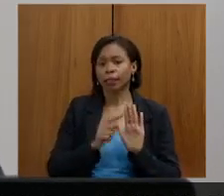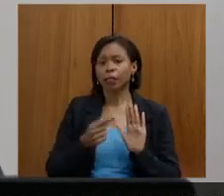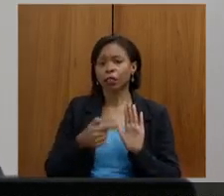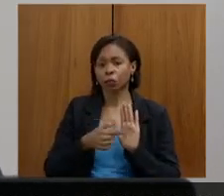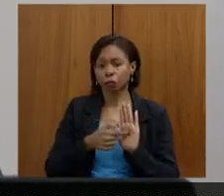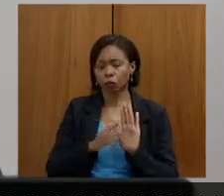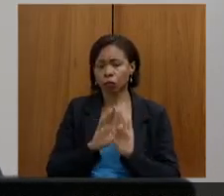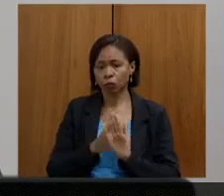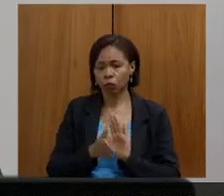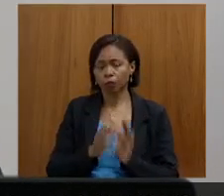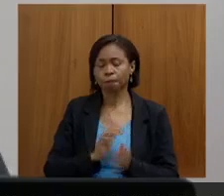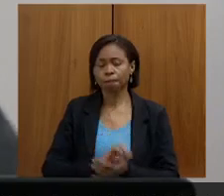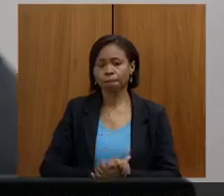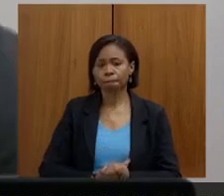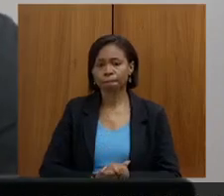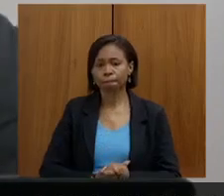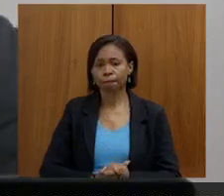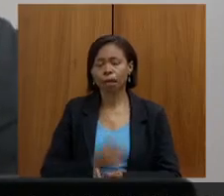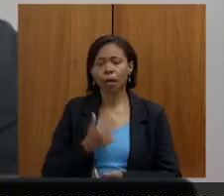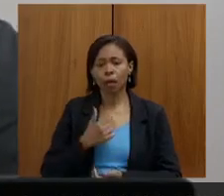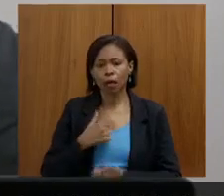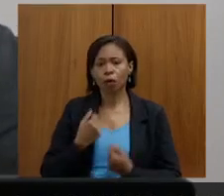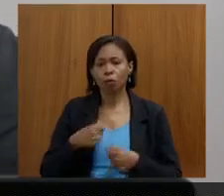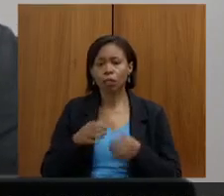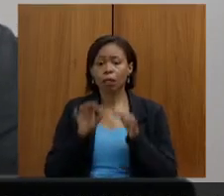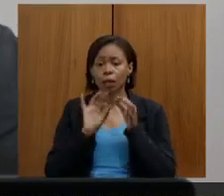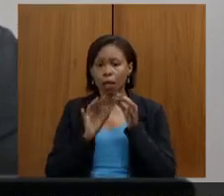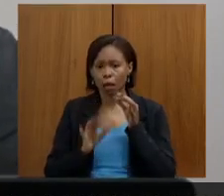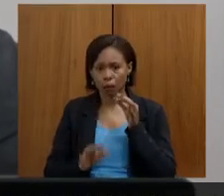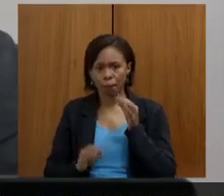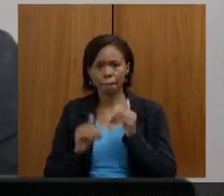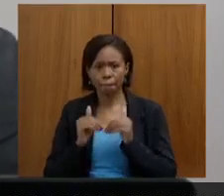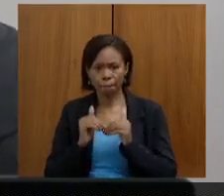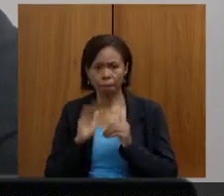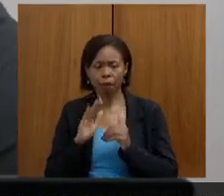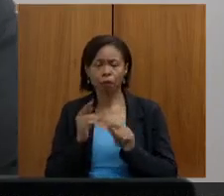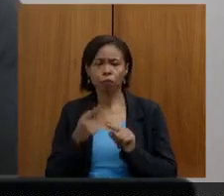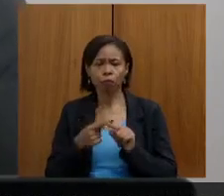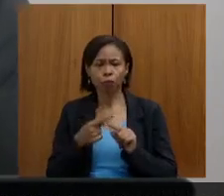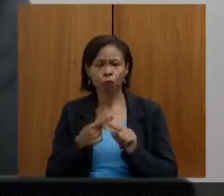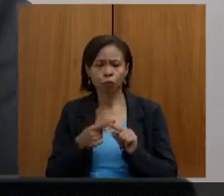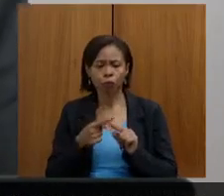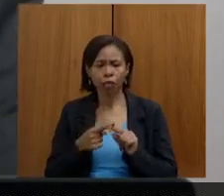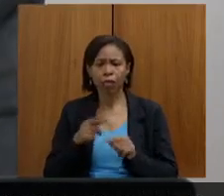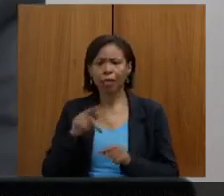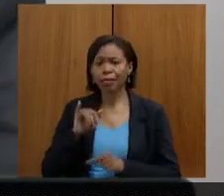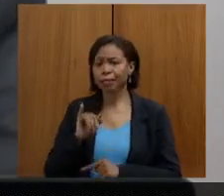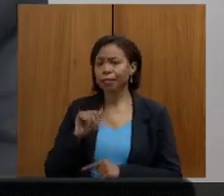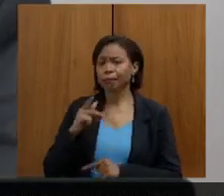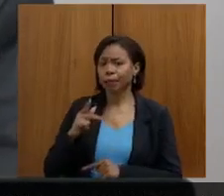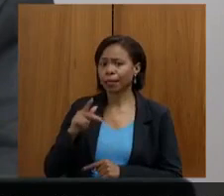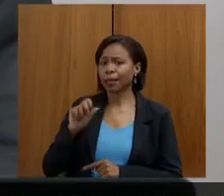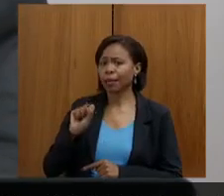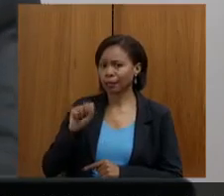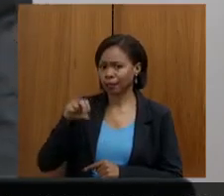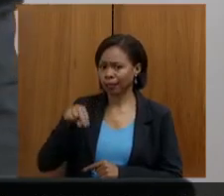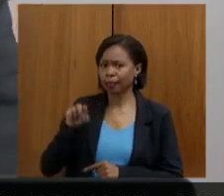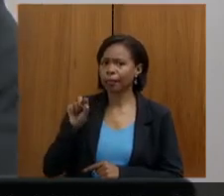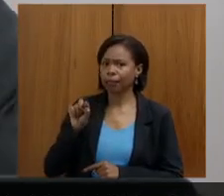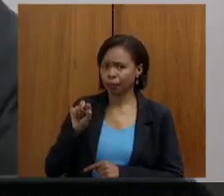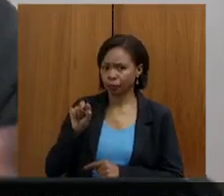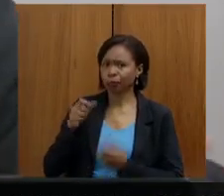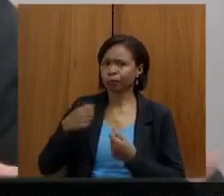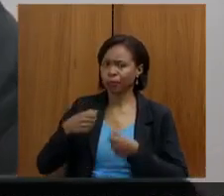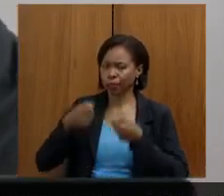e o precisava de alongar um pouco mais Comandante até porque a matéria com relação ao ipsm ela precisava ser devidamente